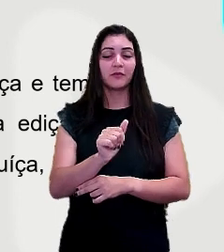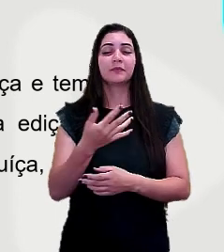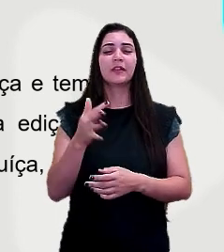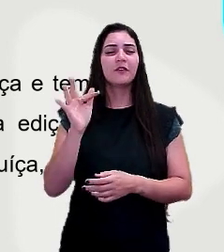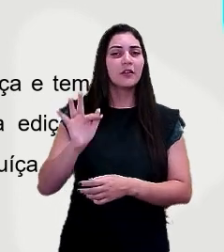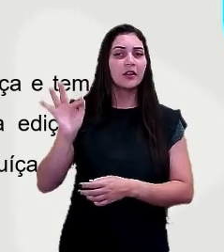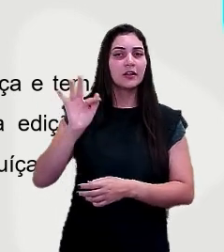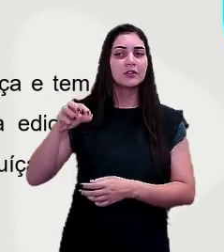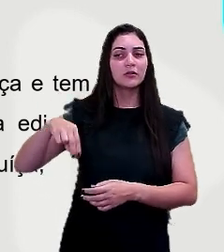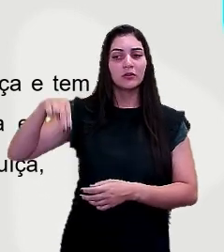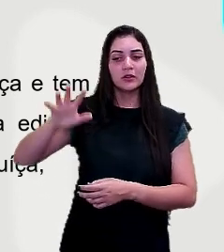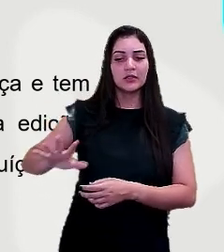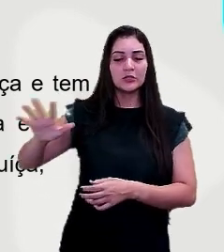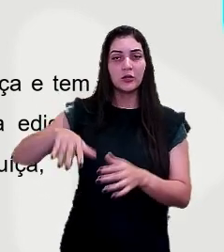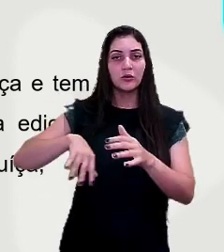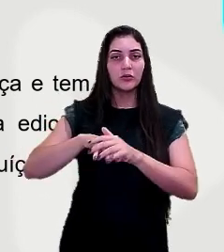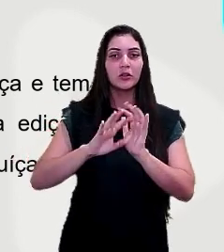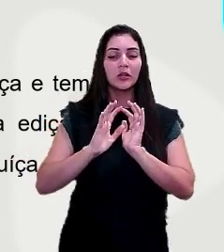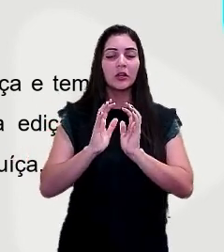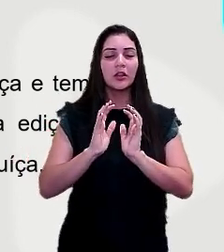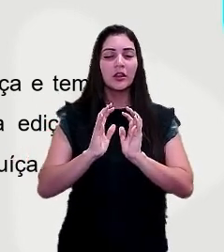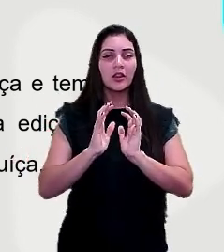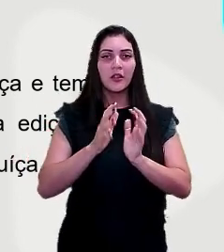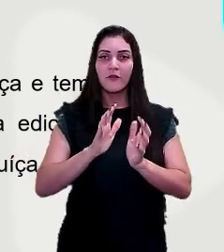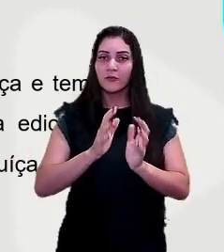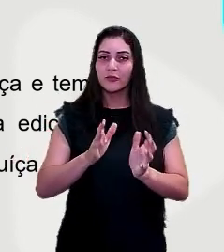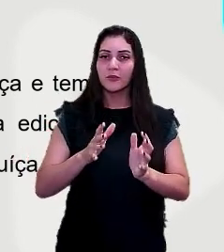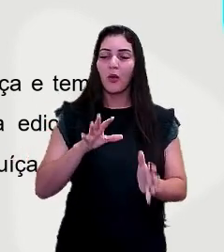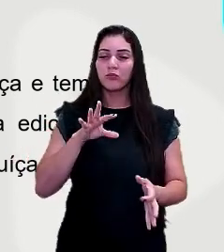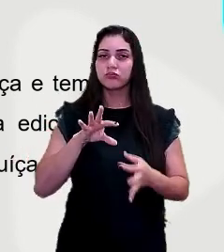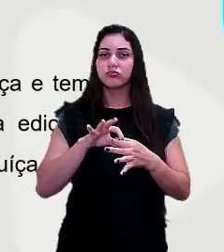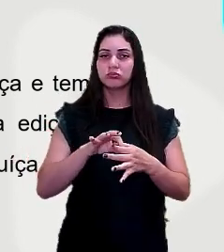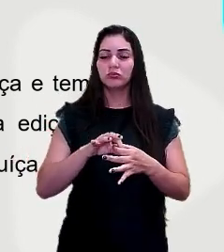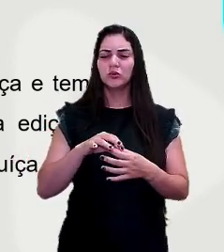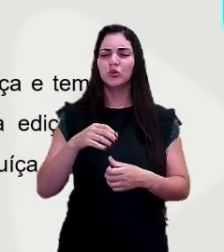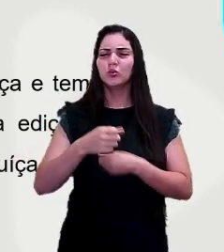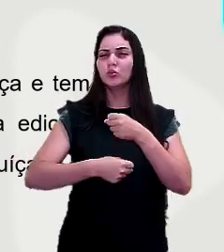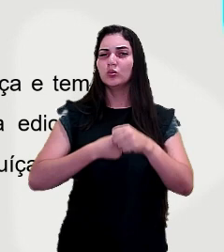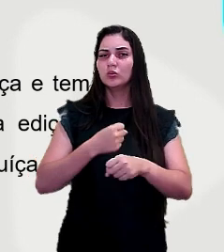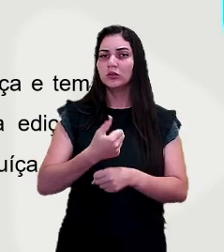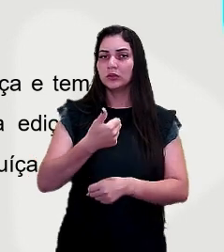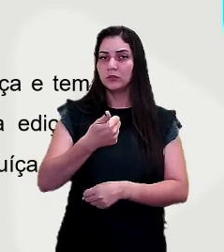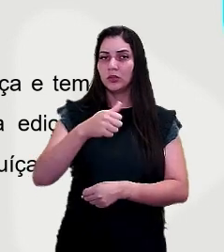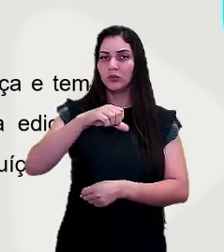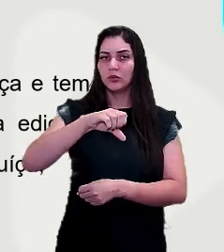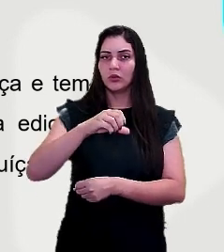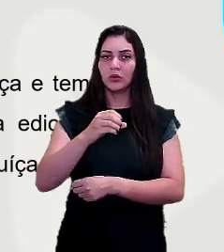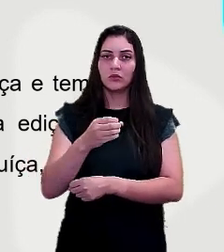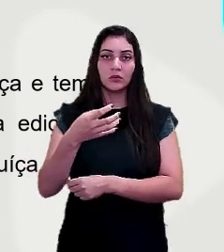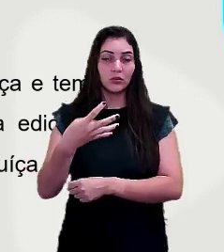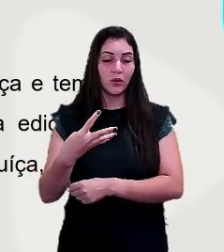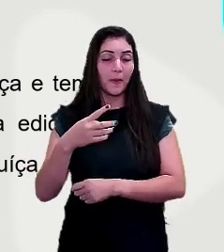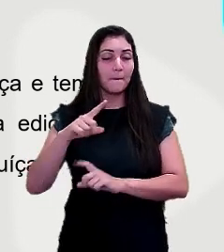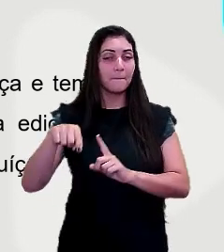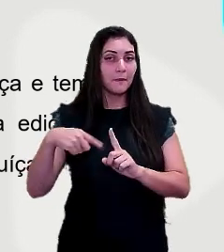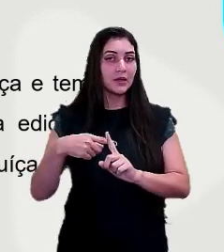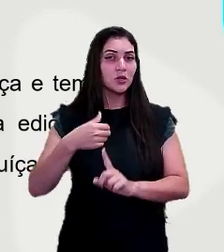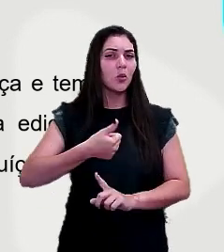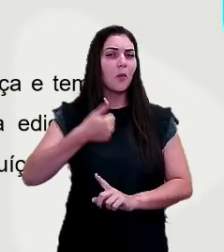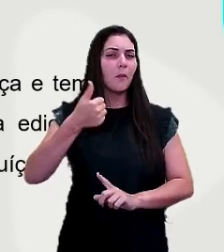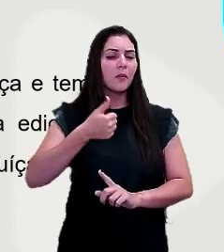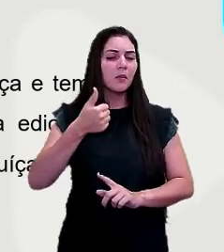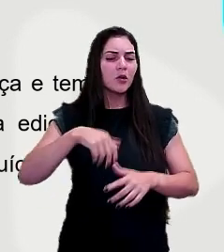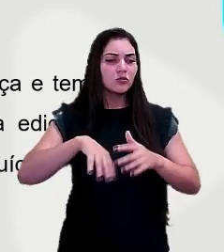Futebol Associado, no ano de 1904. Mas o primeiro evento mundial oficial de futebol